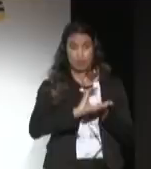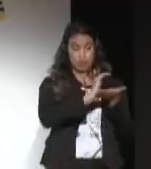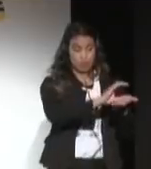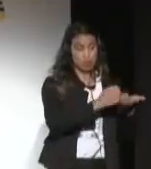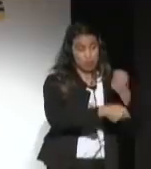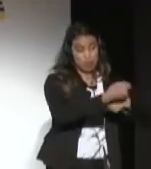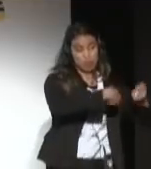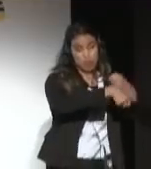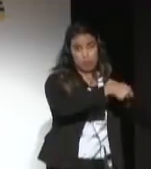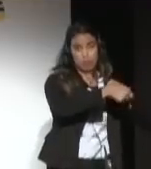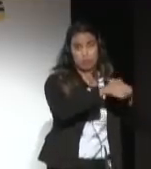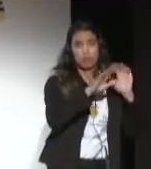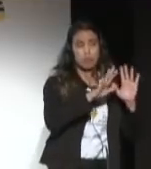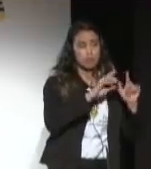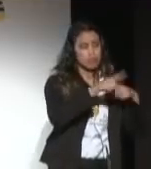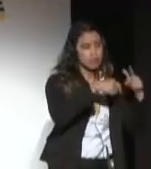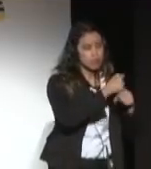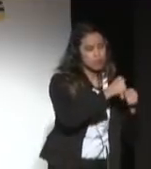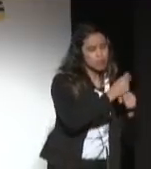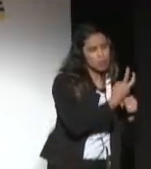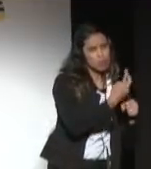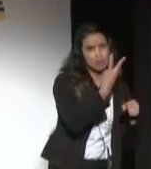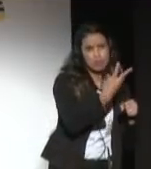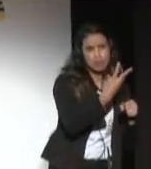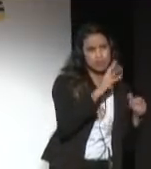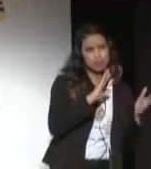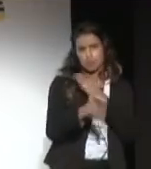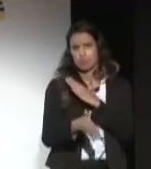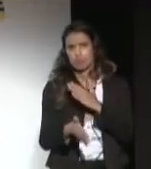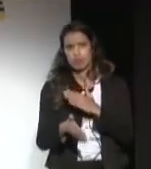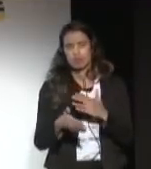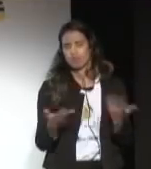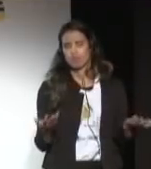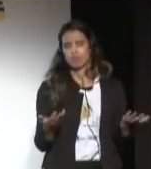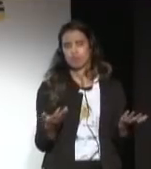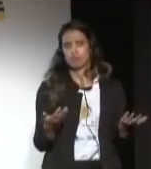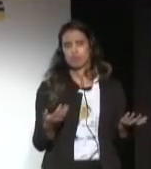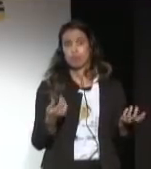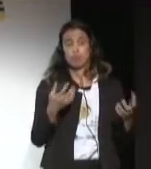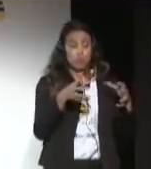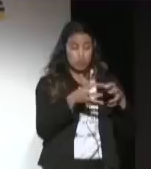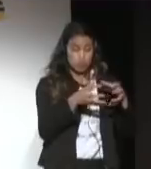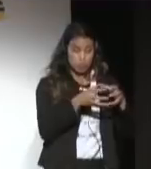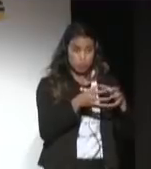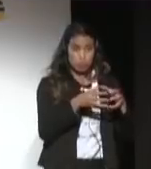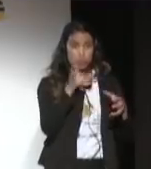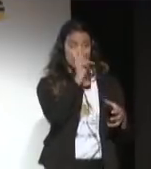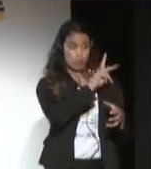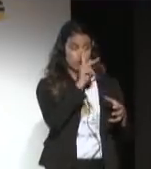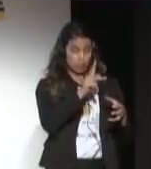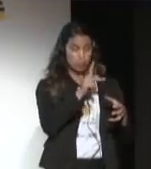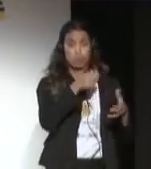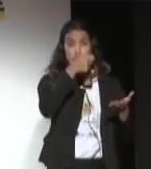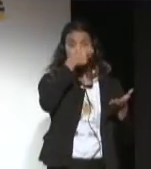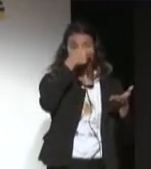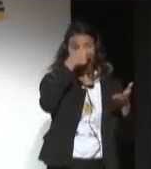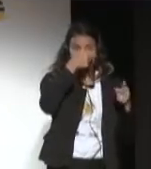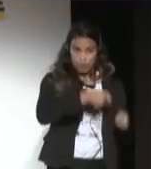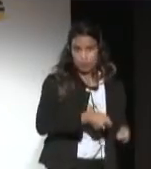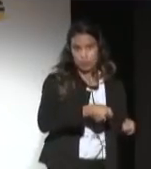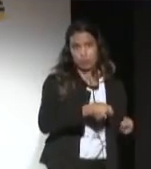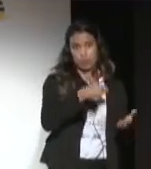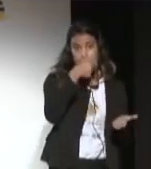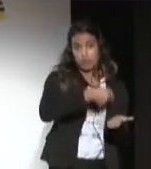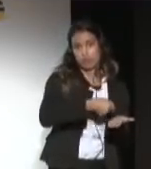se os professores saem depois de 2, 3 anos. Você precisa ter um corpo docente estável. O desperdício de dinheiro